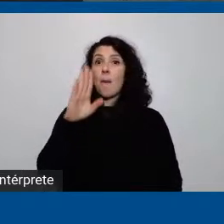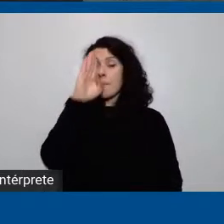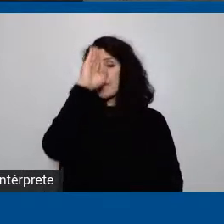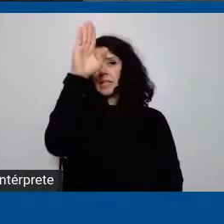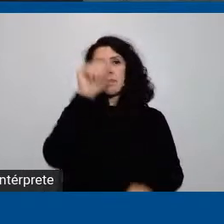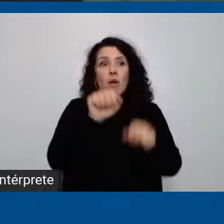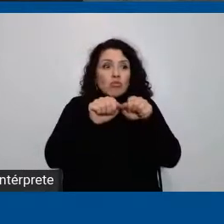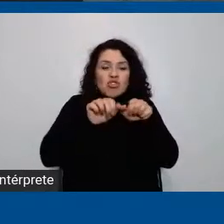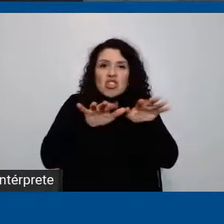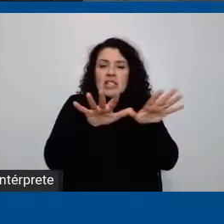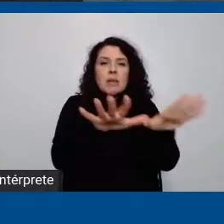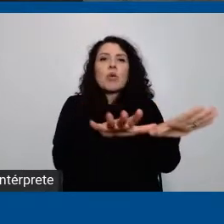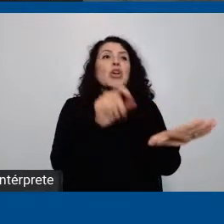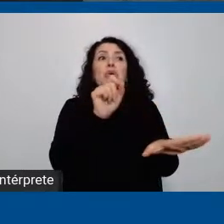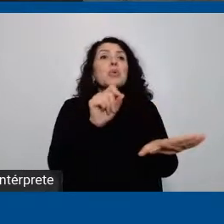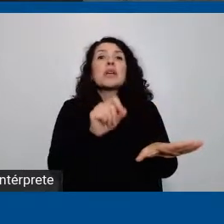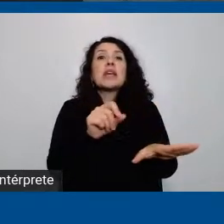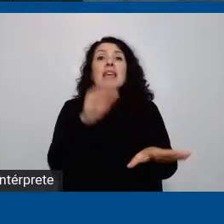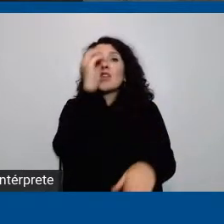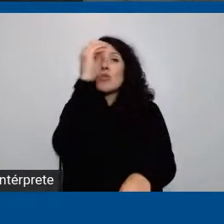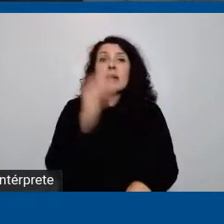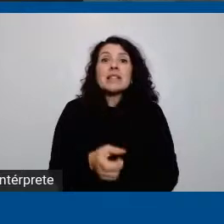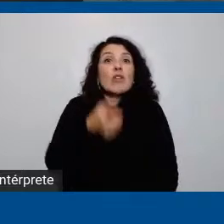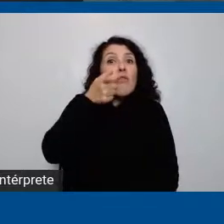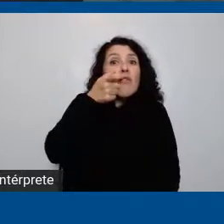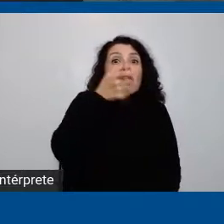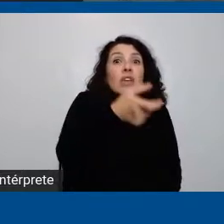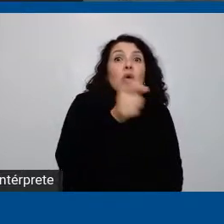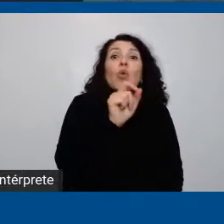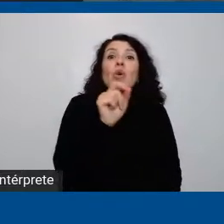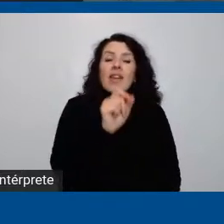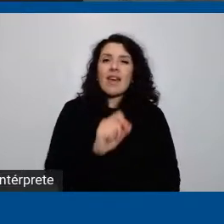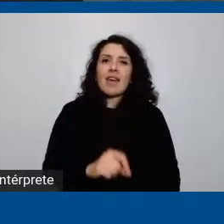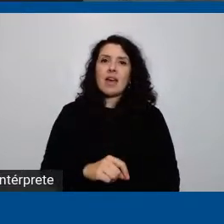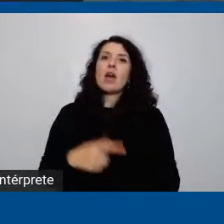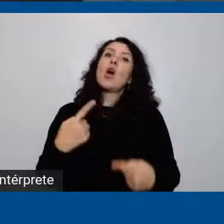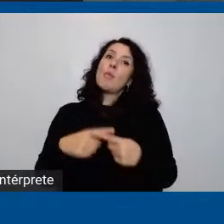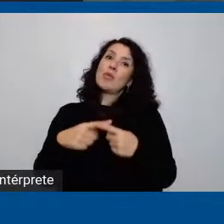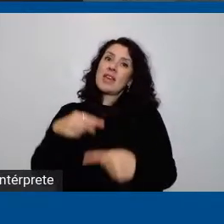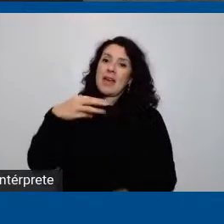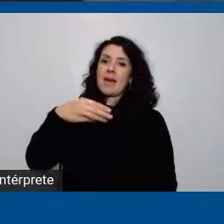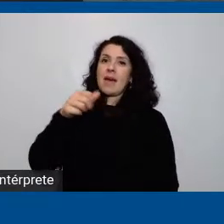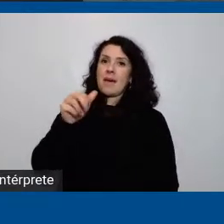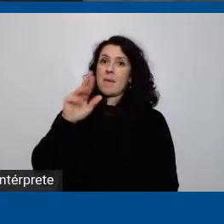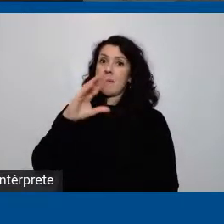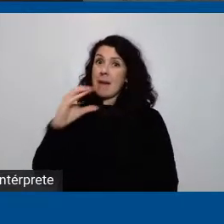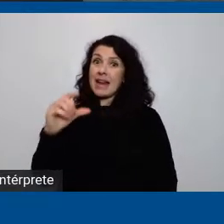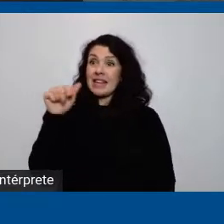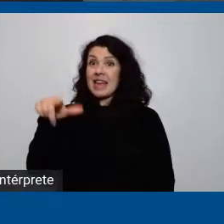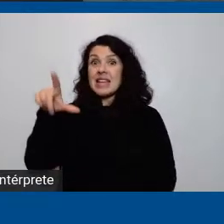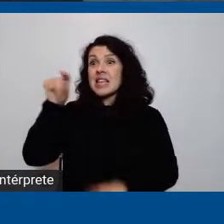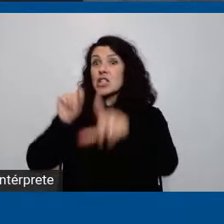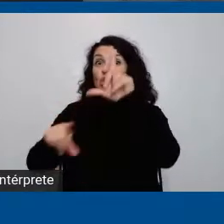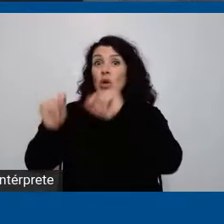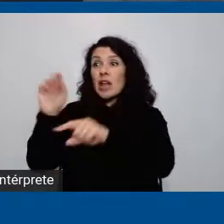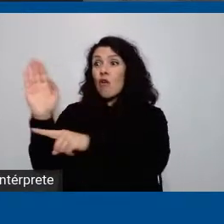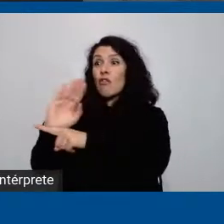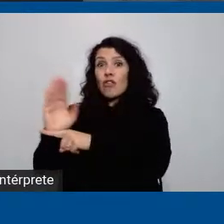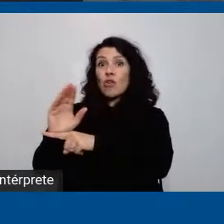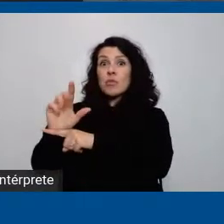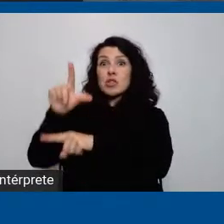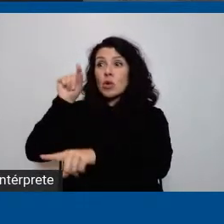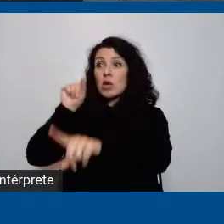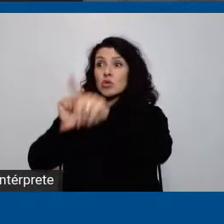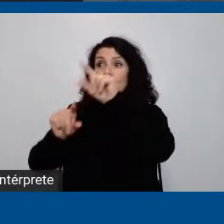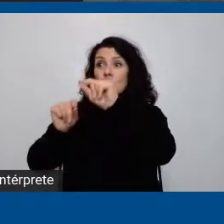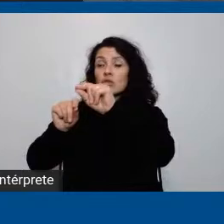que foi visto e escolhido, em geral, pelo Mark, porque foi Mark que escolheu os filmes que eram passados no